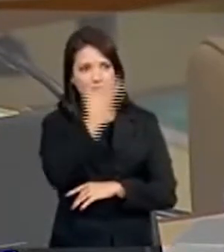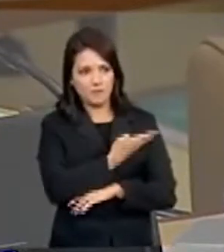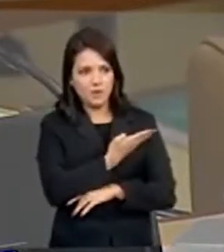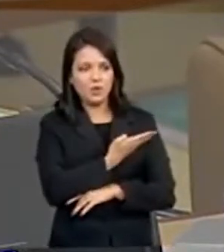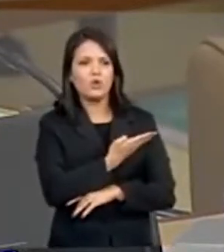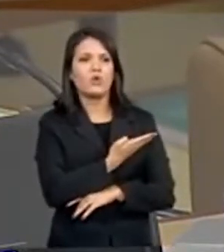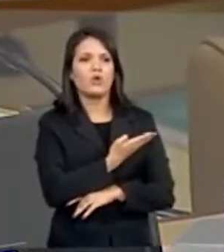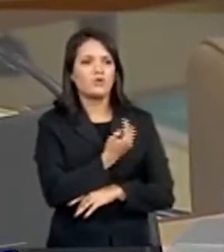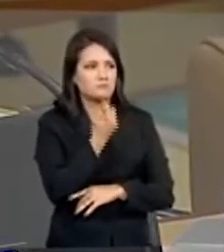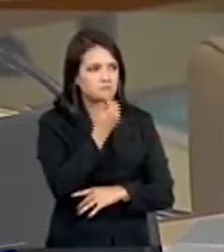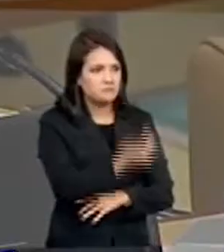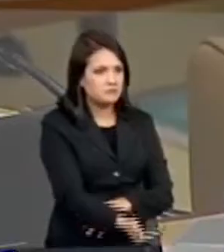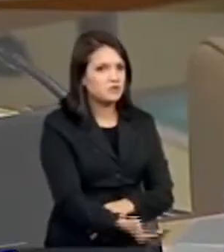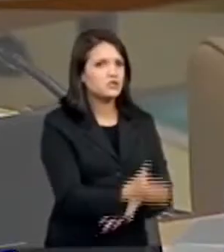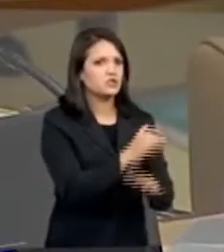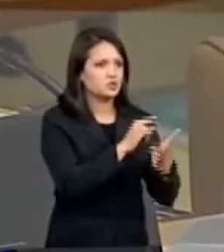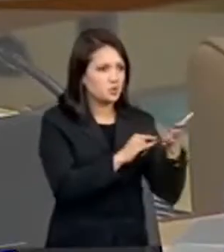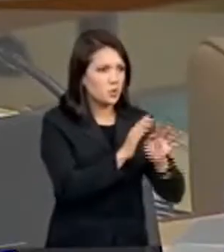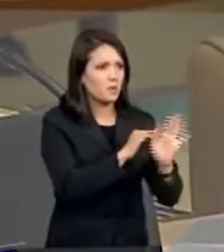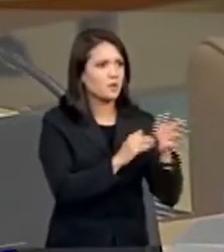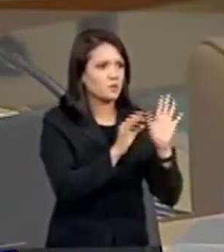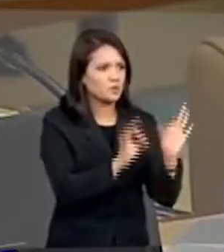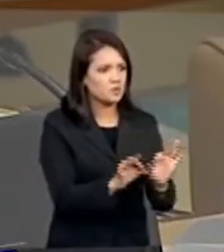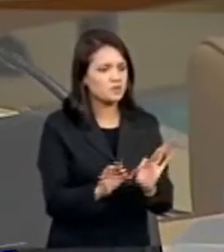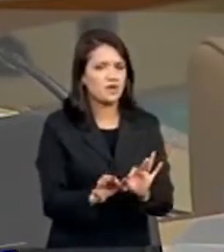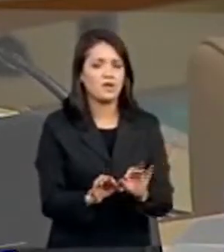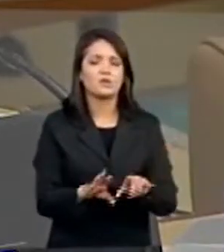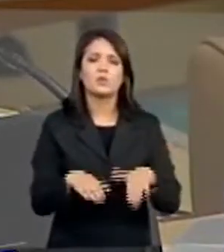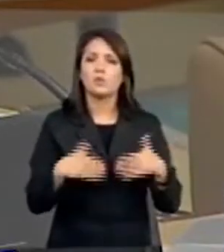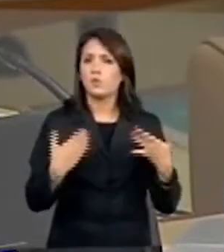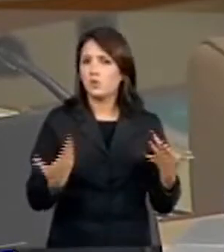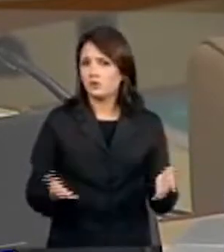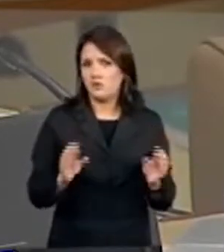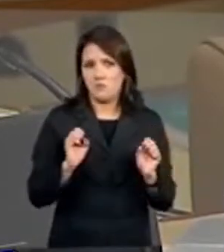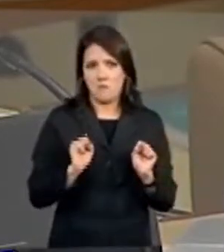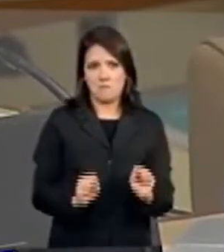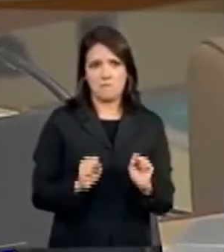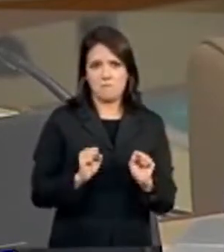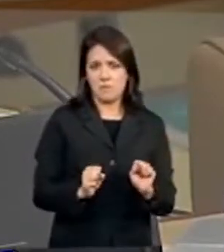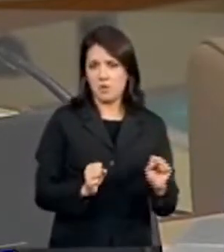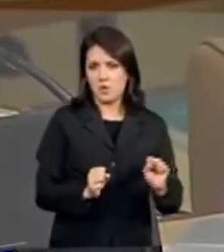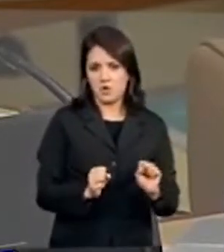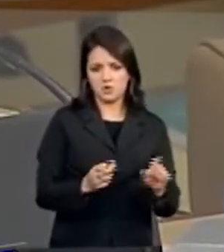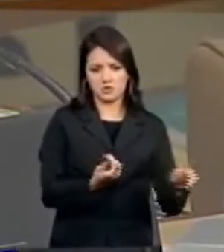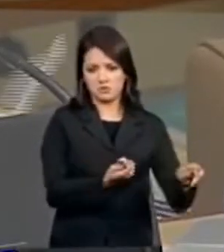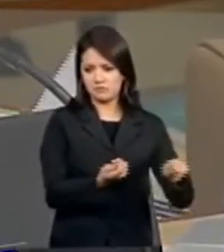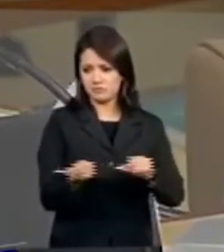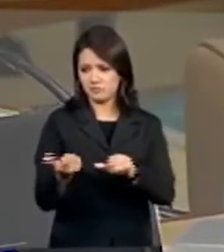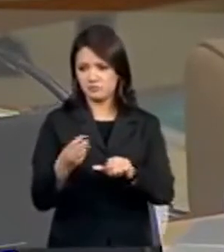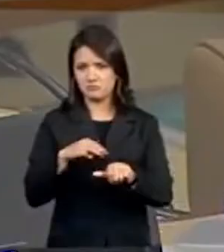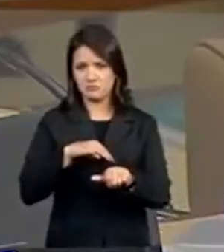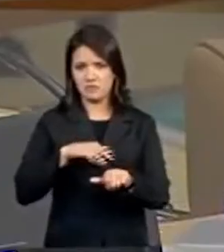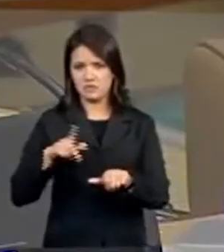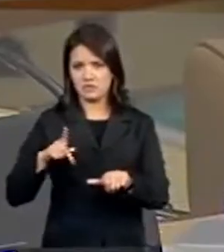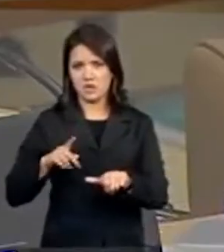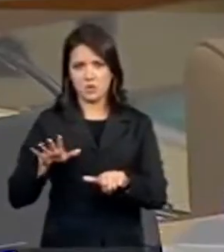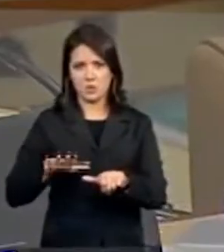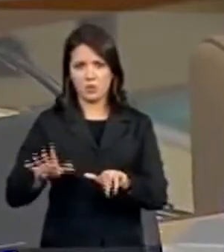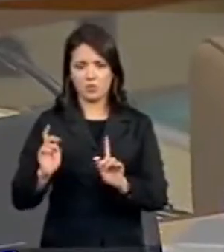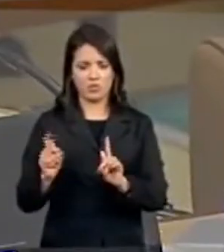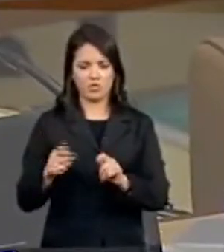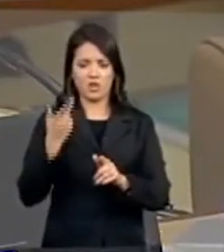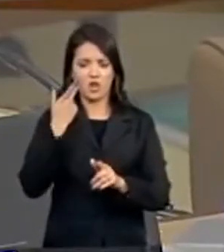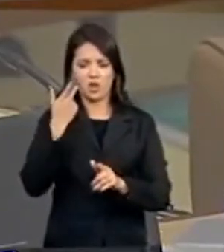deve haver fundamento jurídico que impeça esse compartilhamento com o Ministério Público diante dos indícios